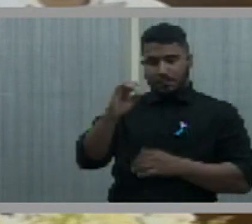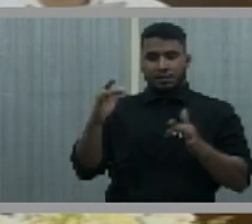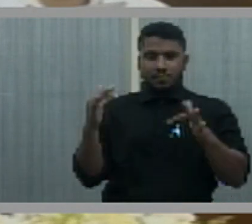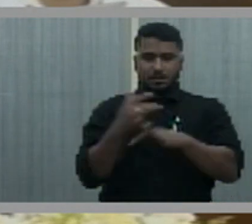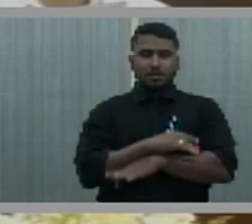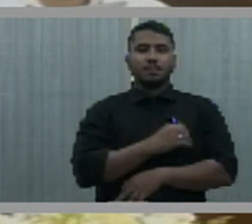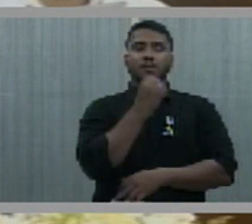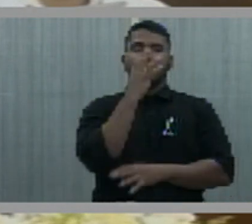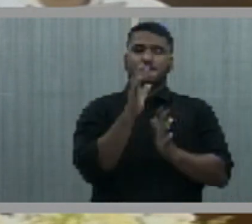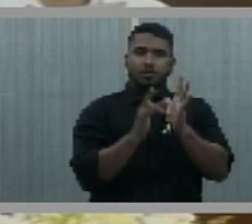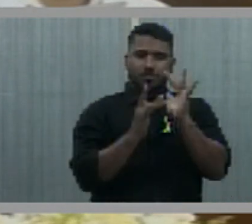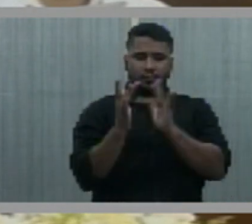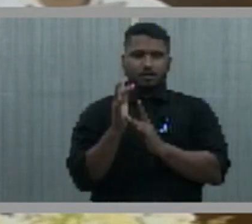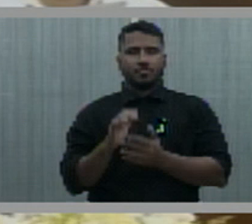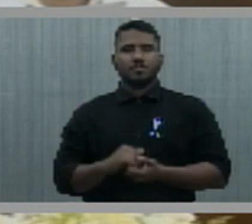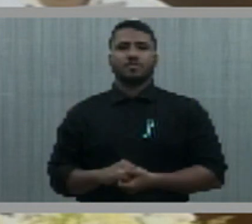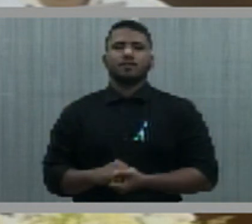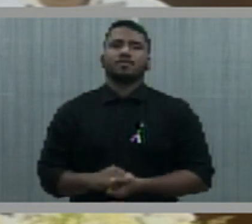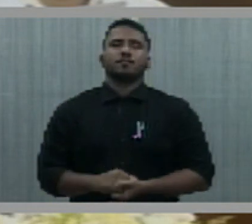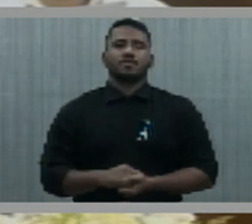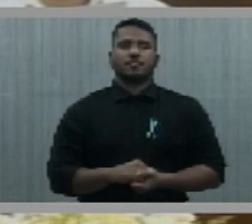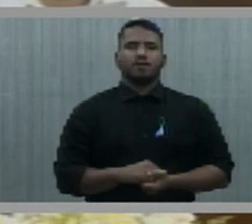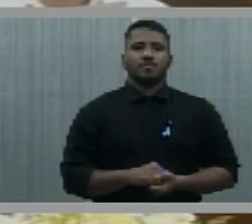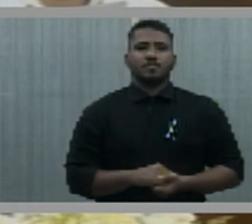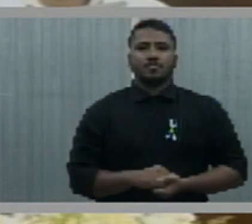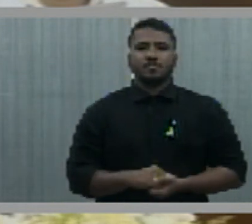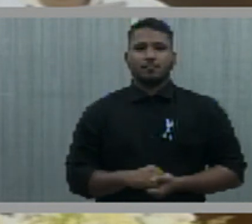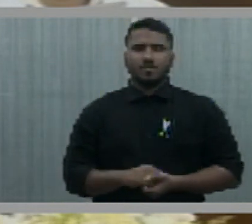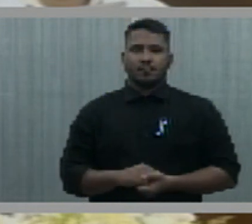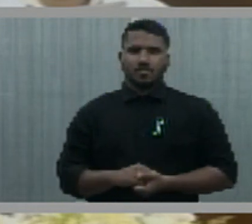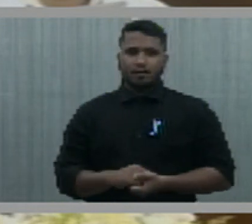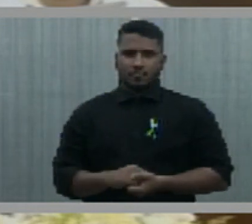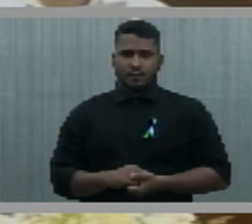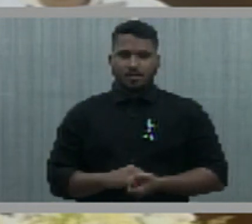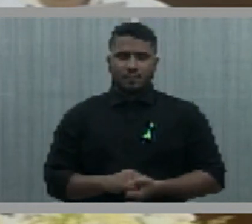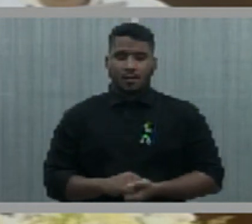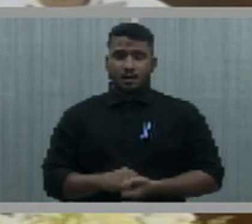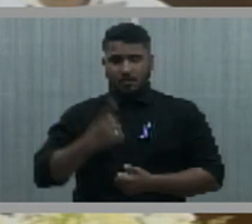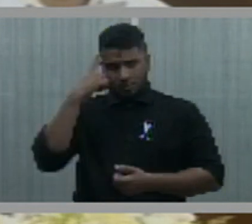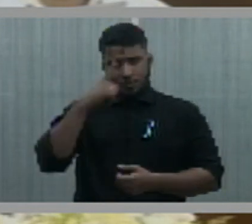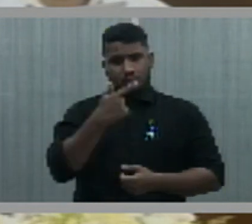Santo Padre Papa Francisco. No dia 28 de março